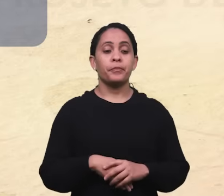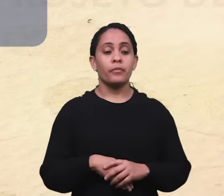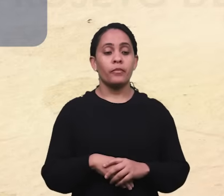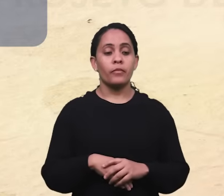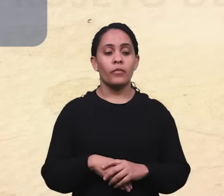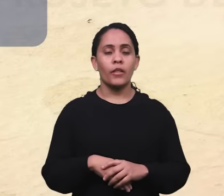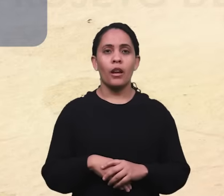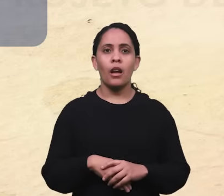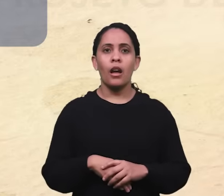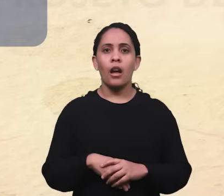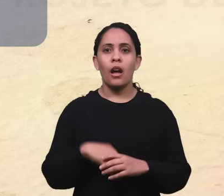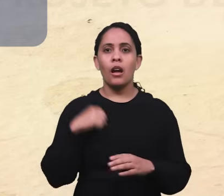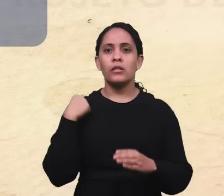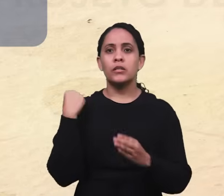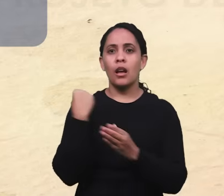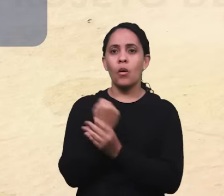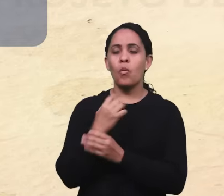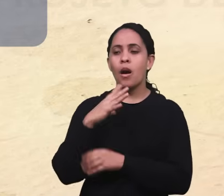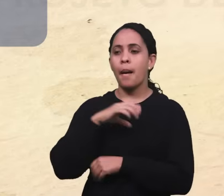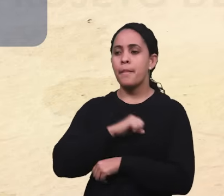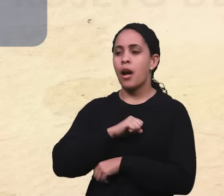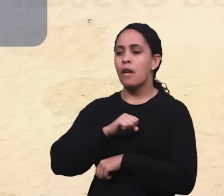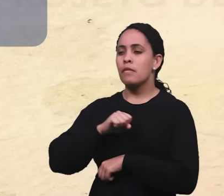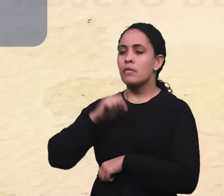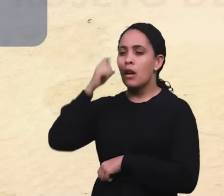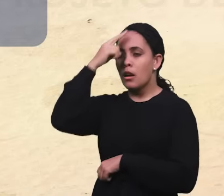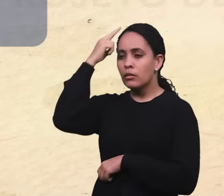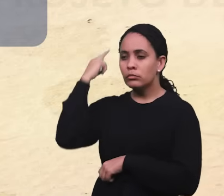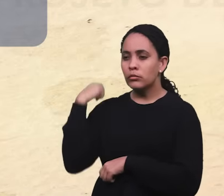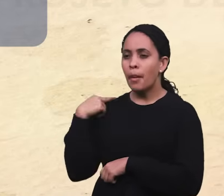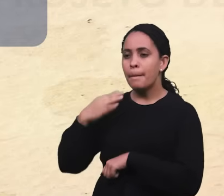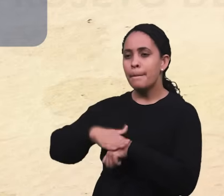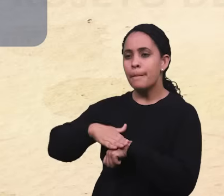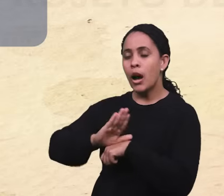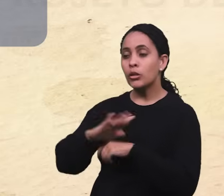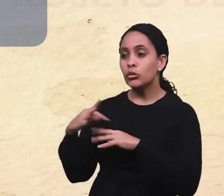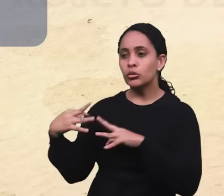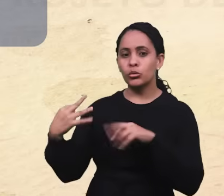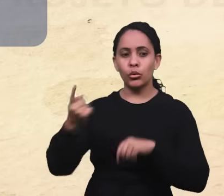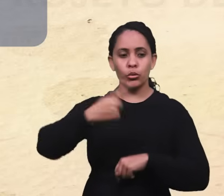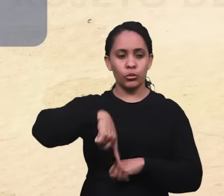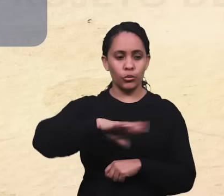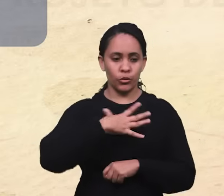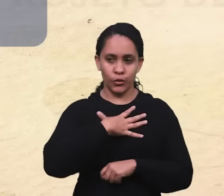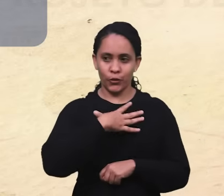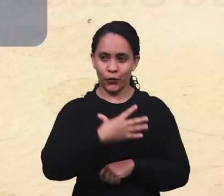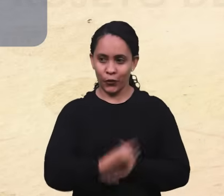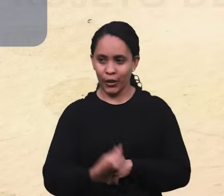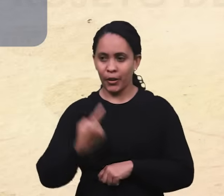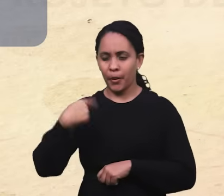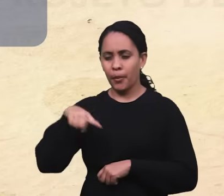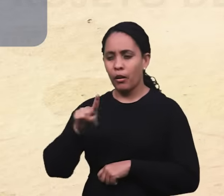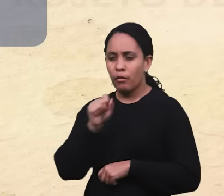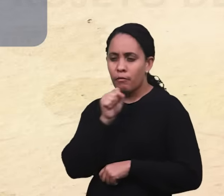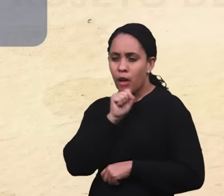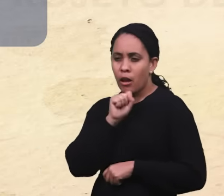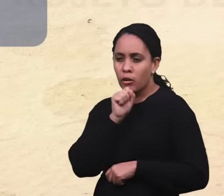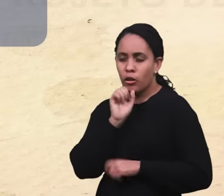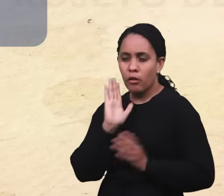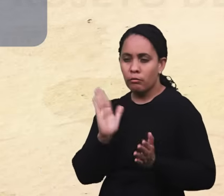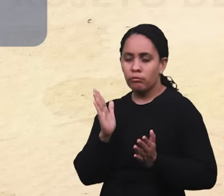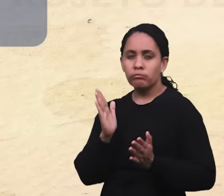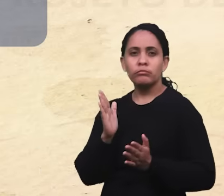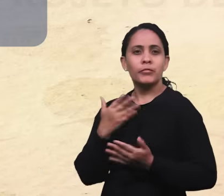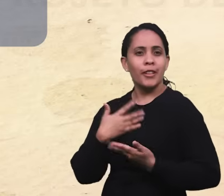Israel amava a José mais do que a todos os seus filhos, porque era filho da sua velhice,